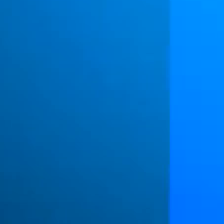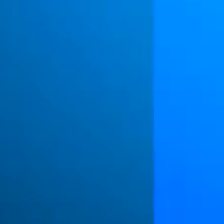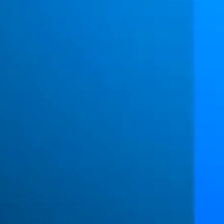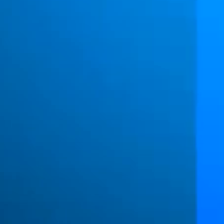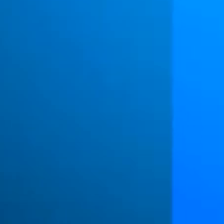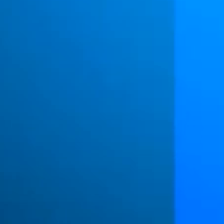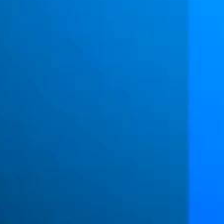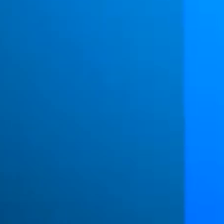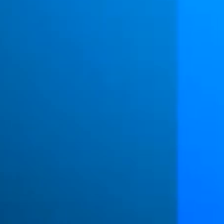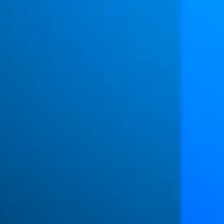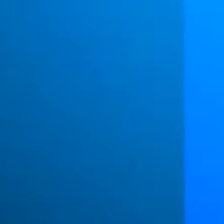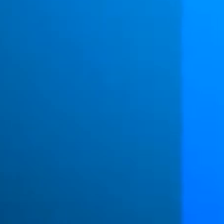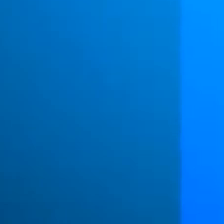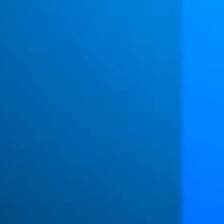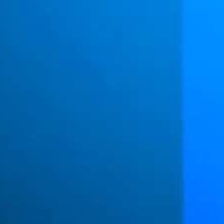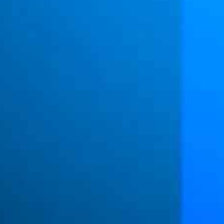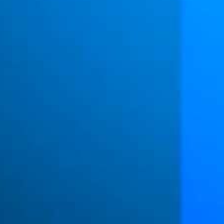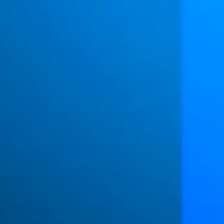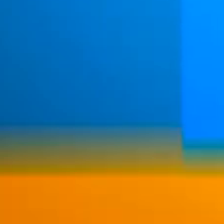E aí